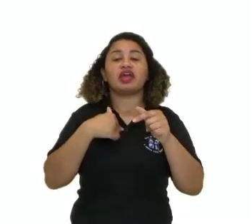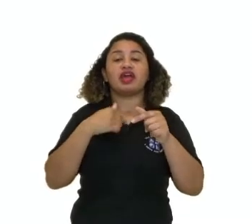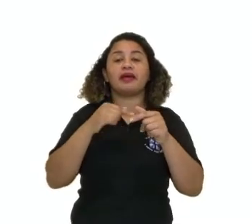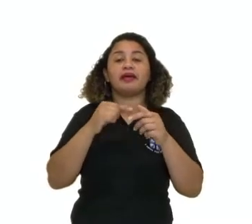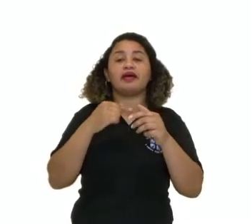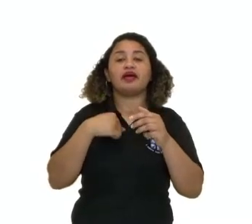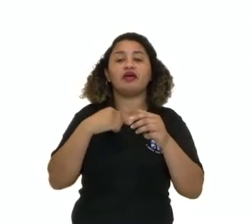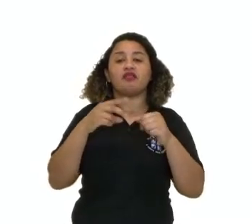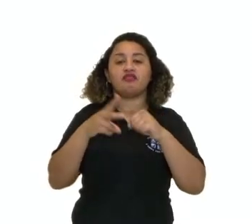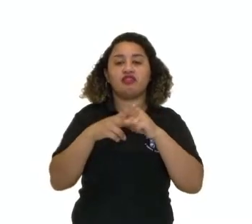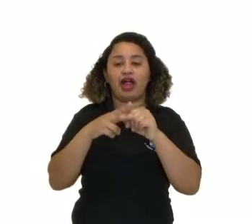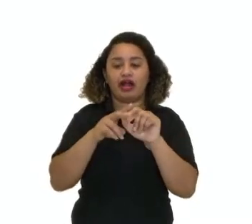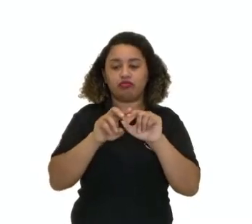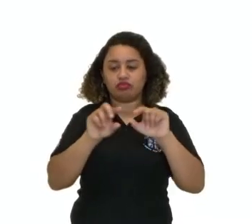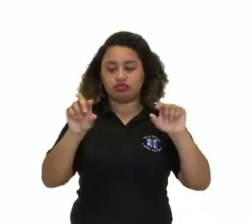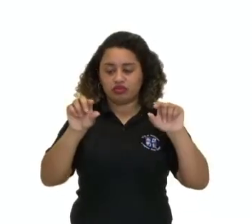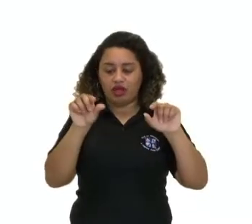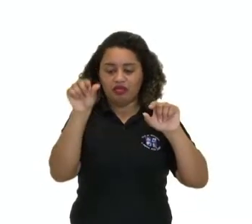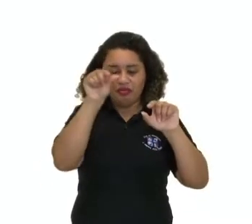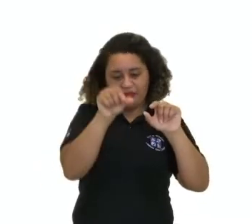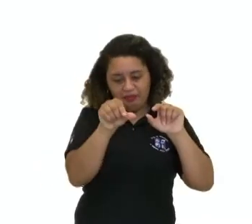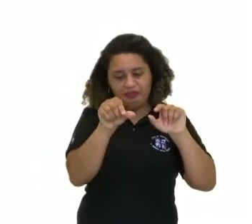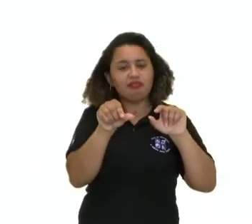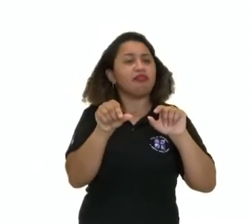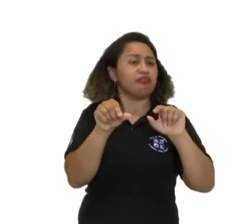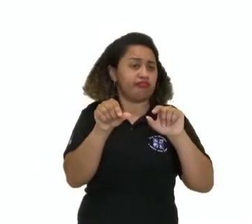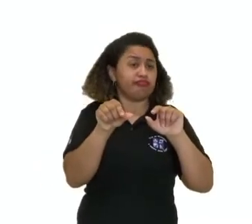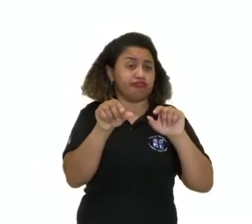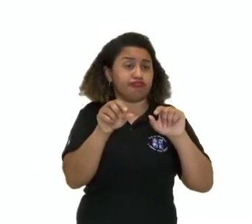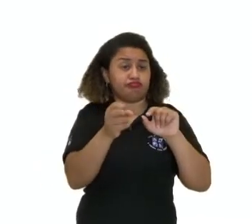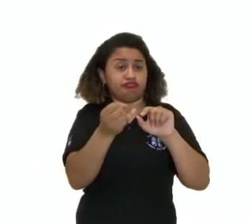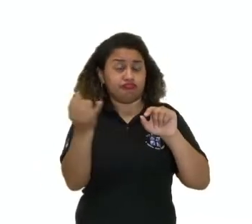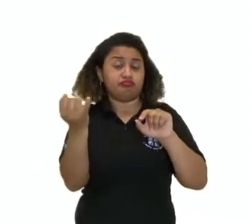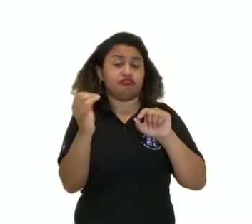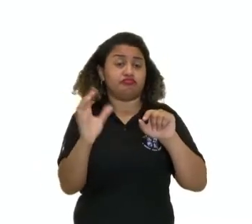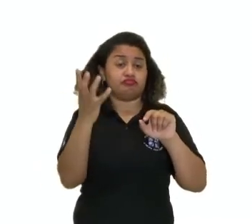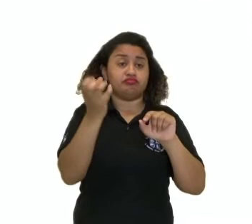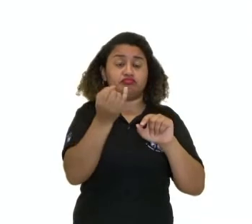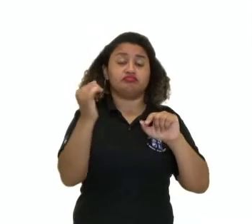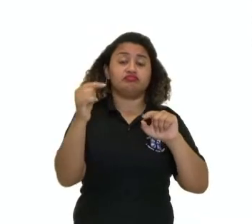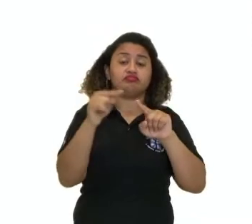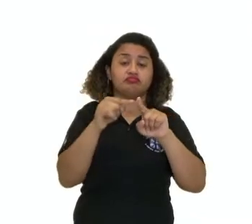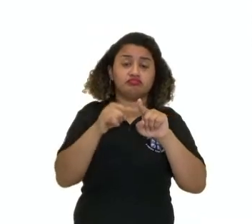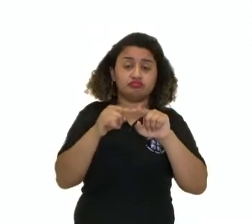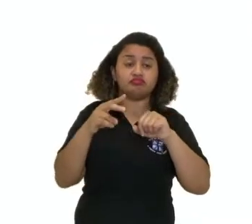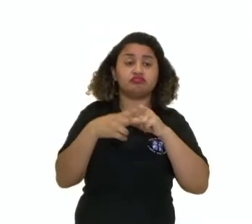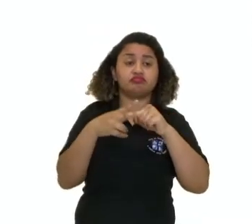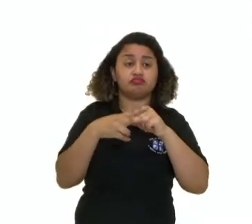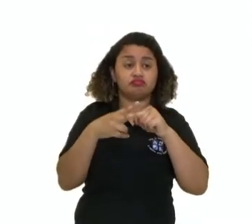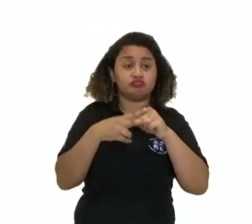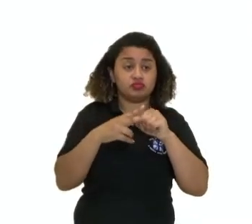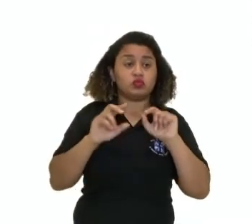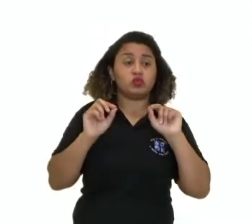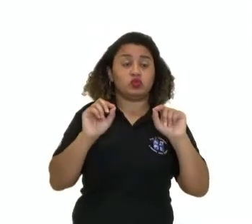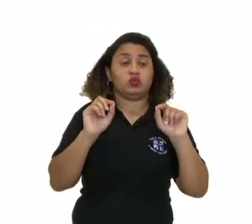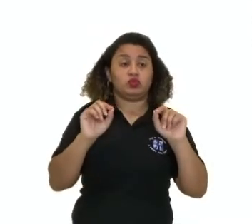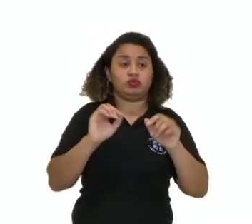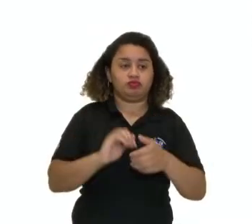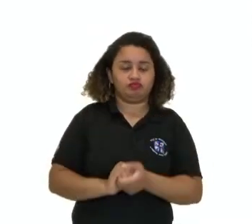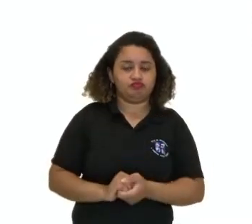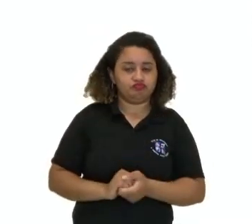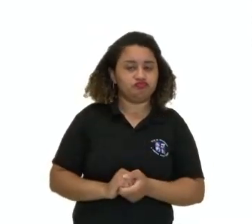isso acontece com verbos no futuro do presente ou futuro do pretérito A não ser que haja palavras que atraiam a prótese